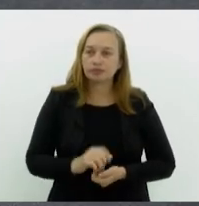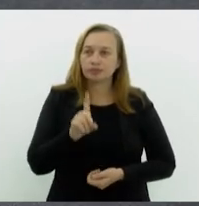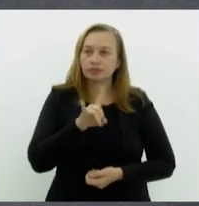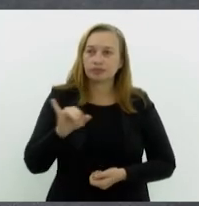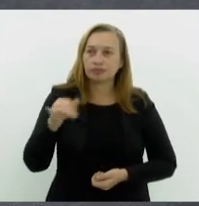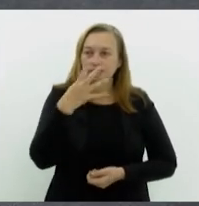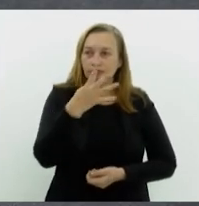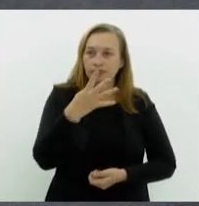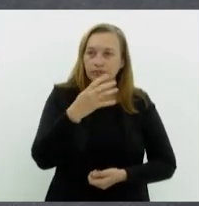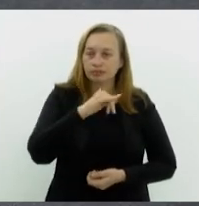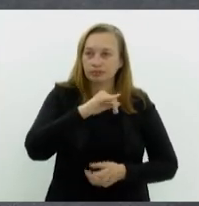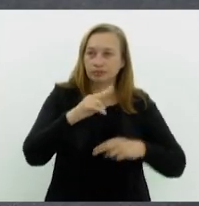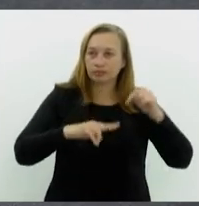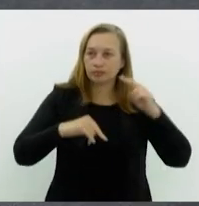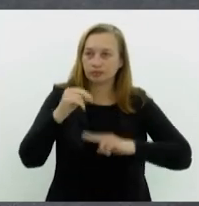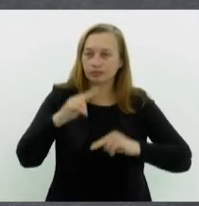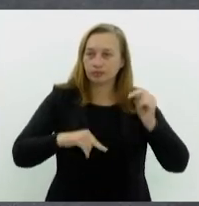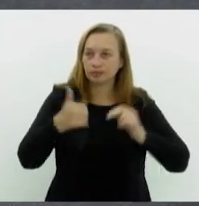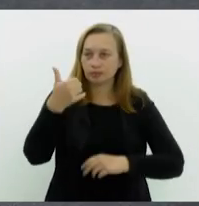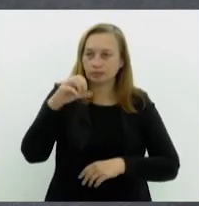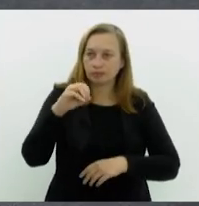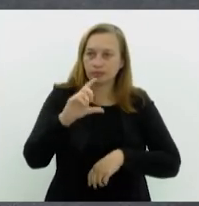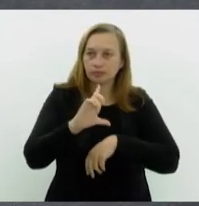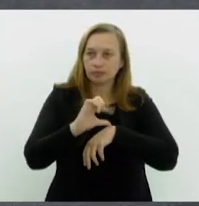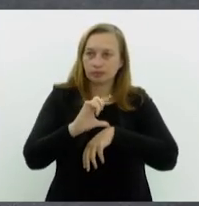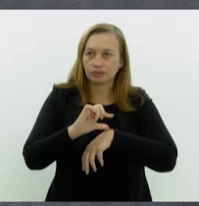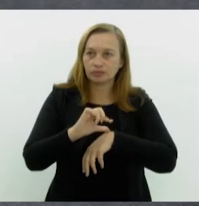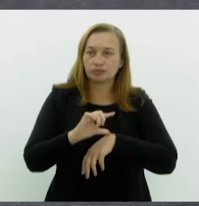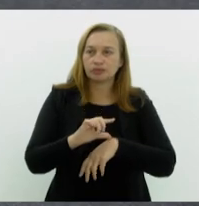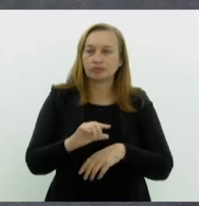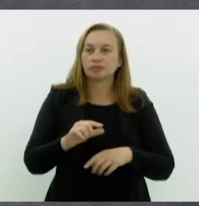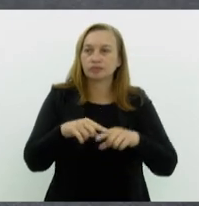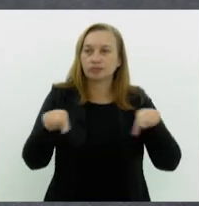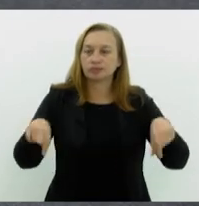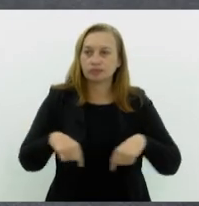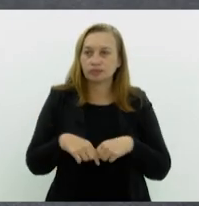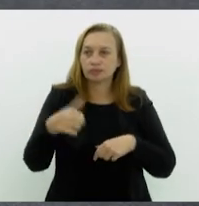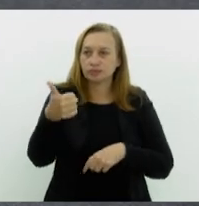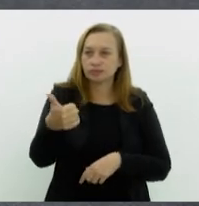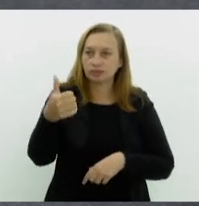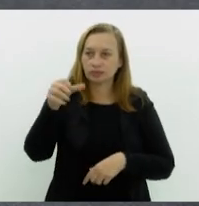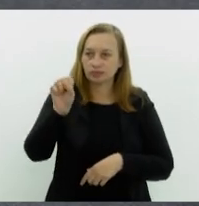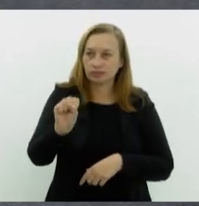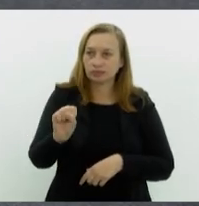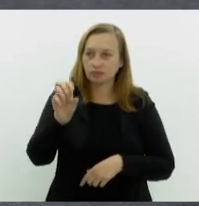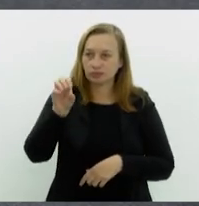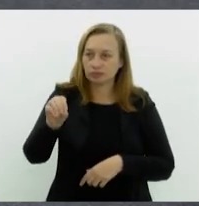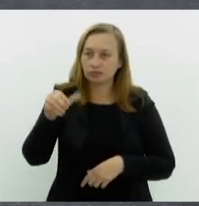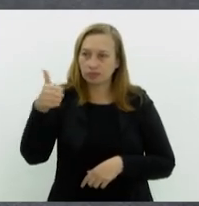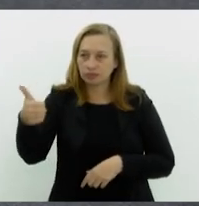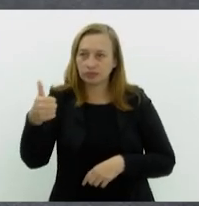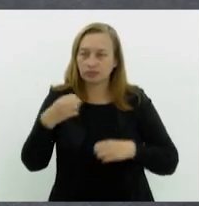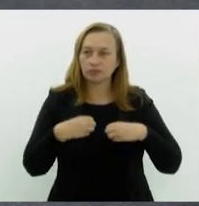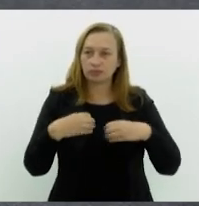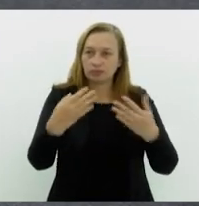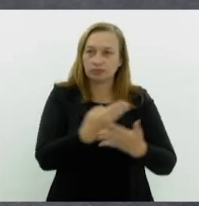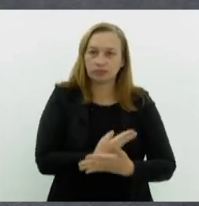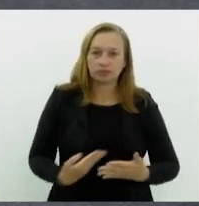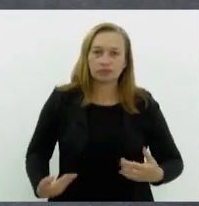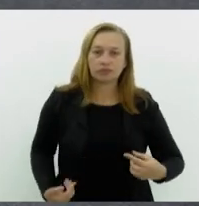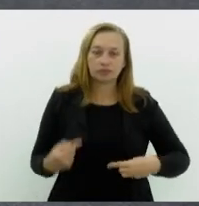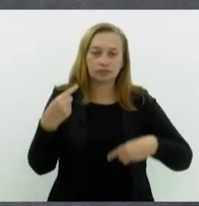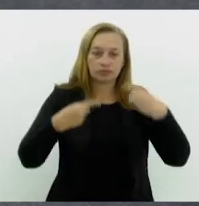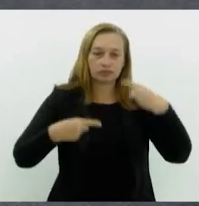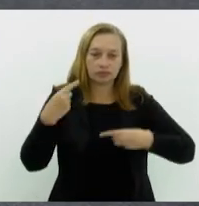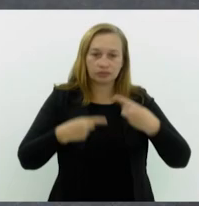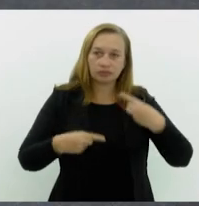de junho, às 10 horas, na sala 1801, uma audiência pública com o objetivo de discutir os estupros